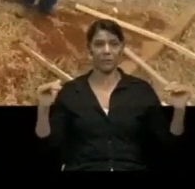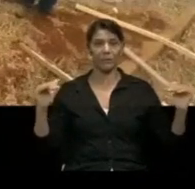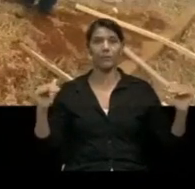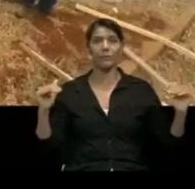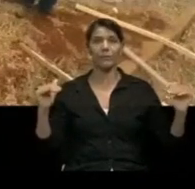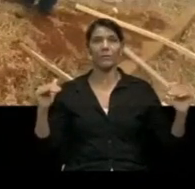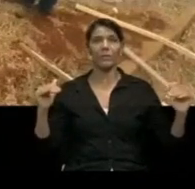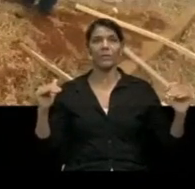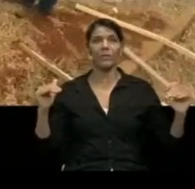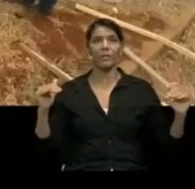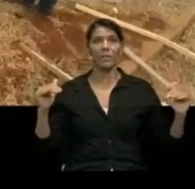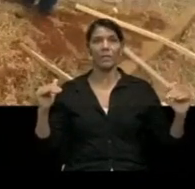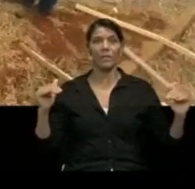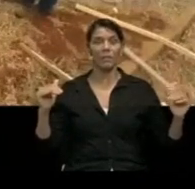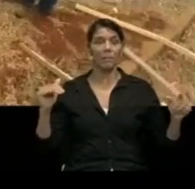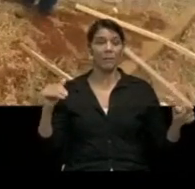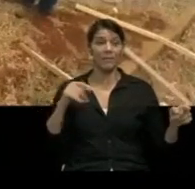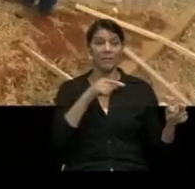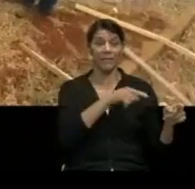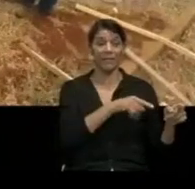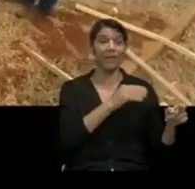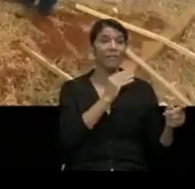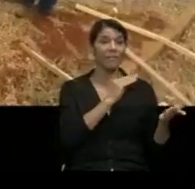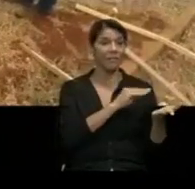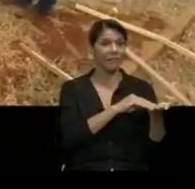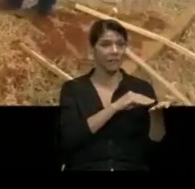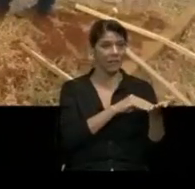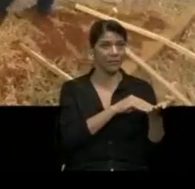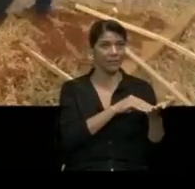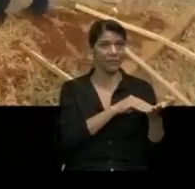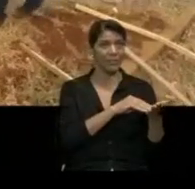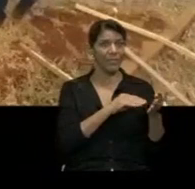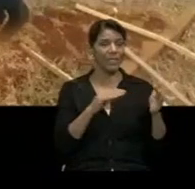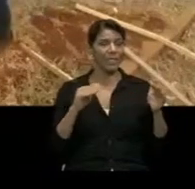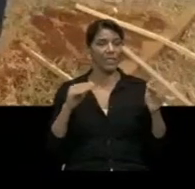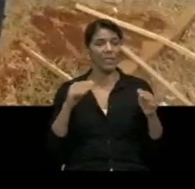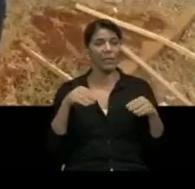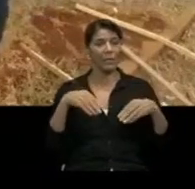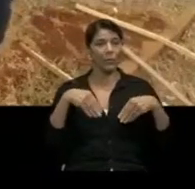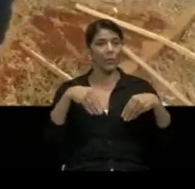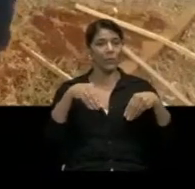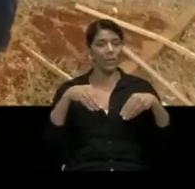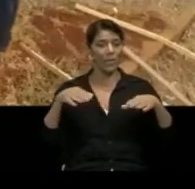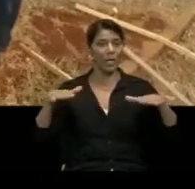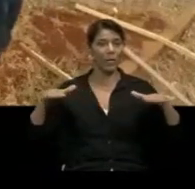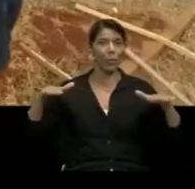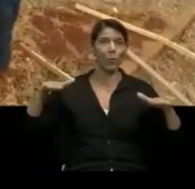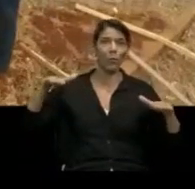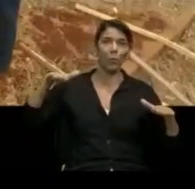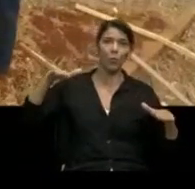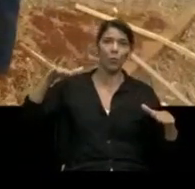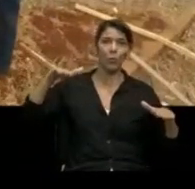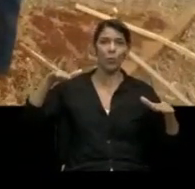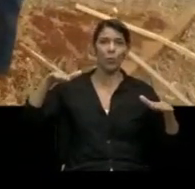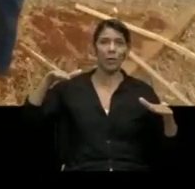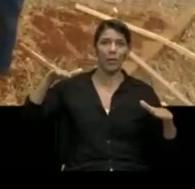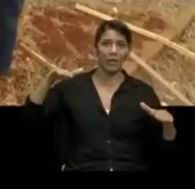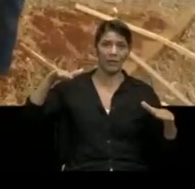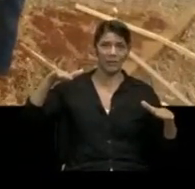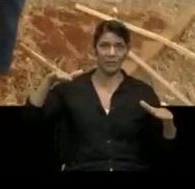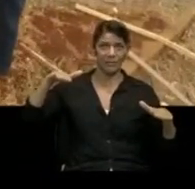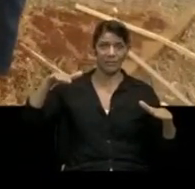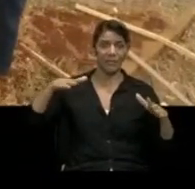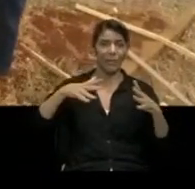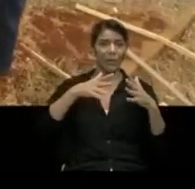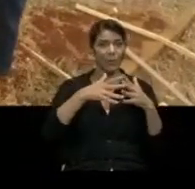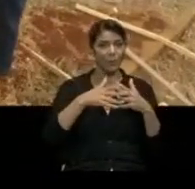certo? Entretanto, aquele ponto não ficou nivelado. E sobre a caída do terreno, que ele foi um terreno bem complicadinho que eu escolhi justamente